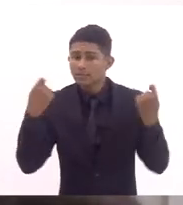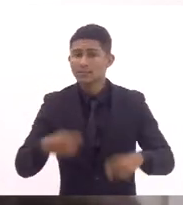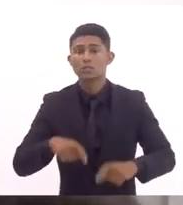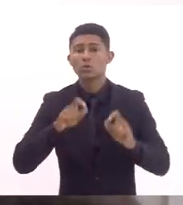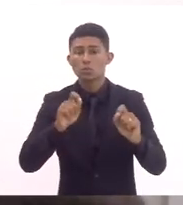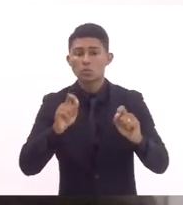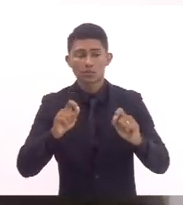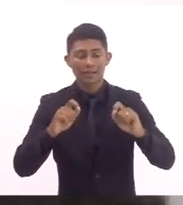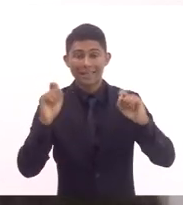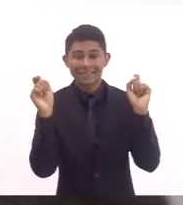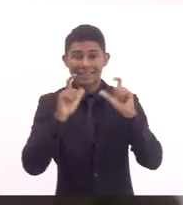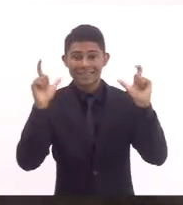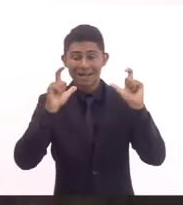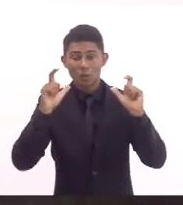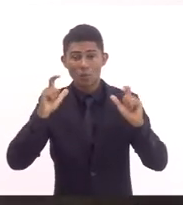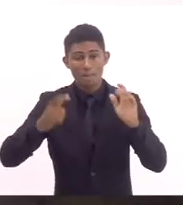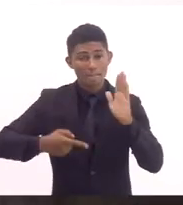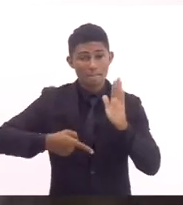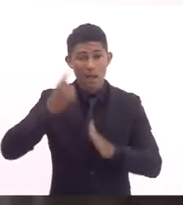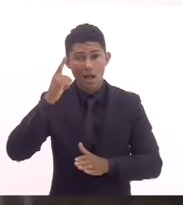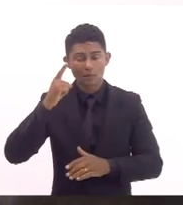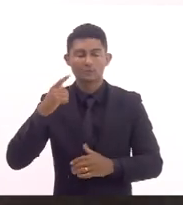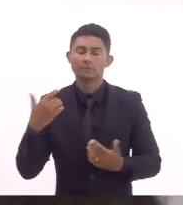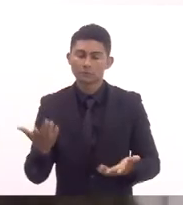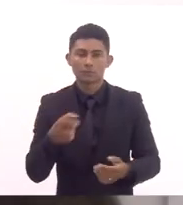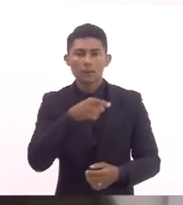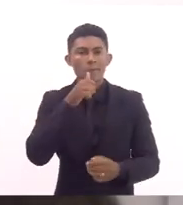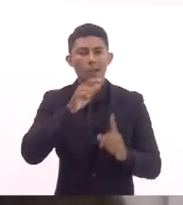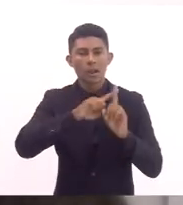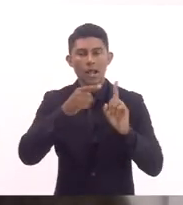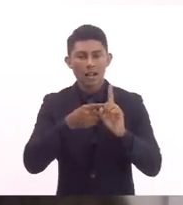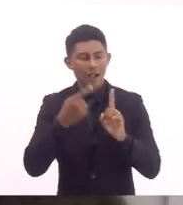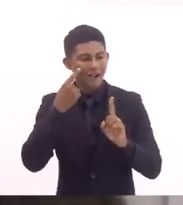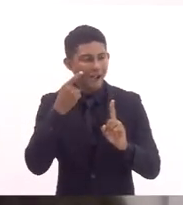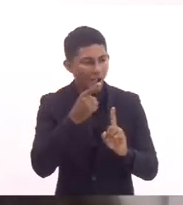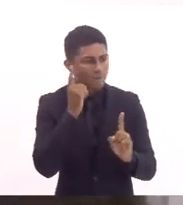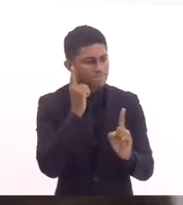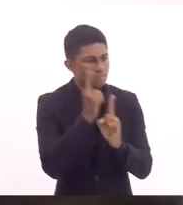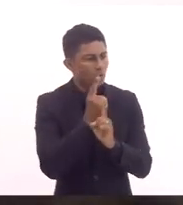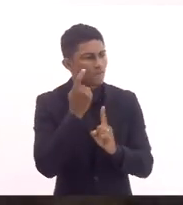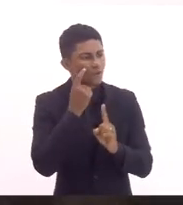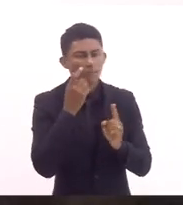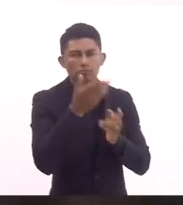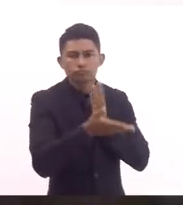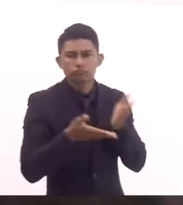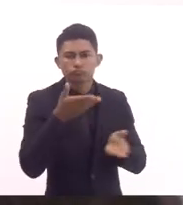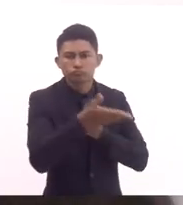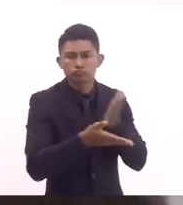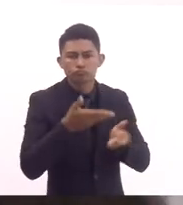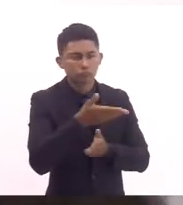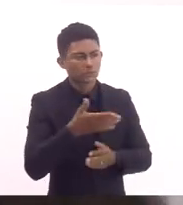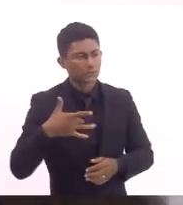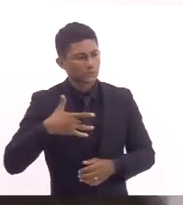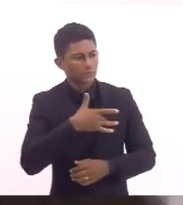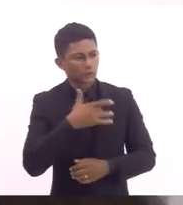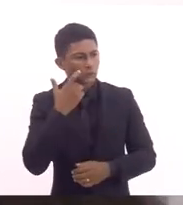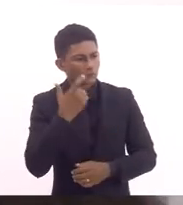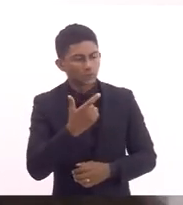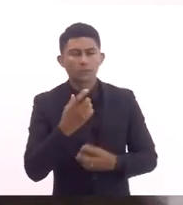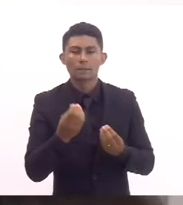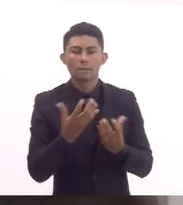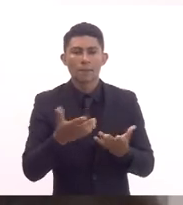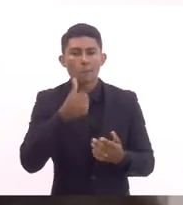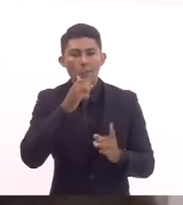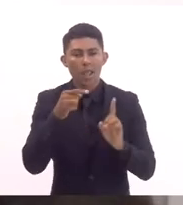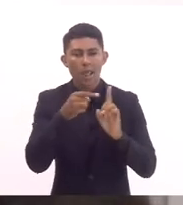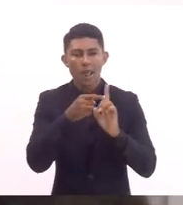porque lá que a gente vai poder identificar gestante prevenir agravos acolher trazer informação educação e saúde para Que ela possa